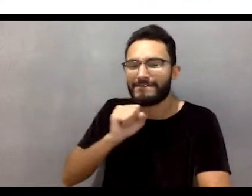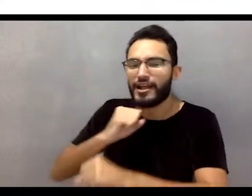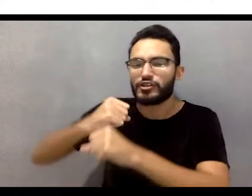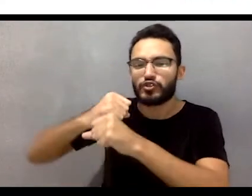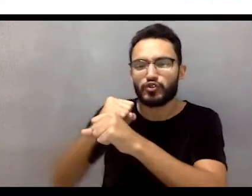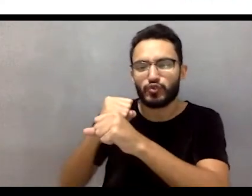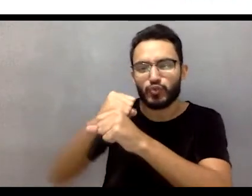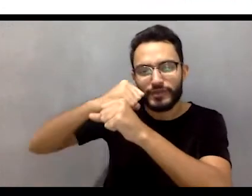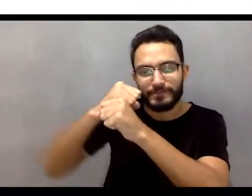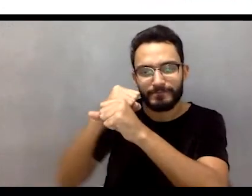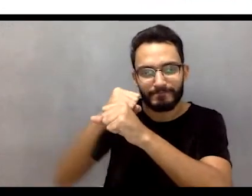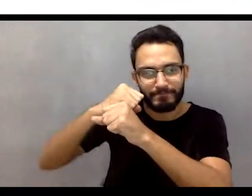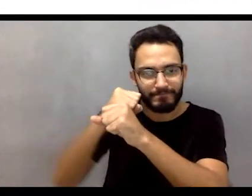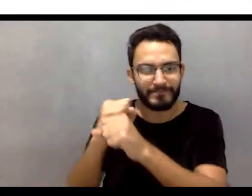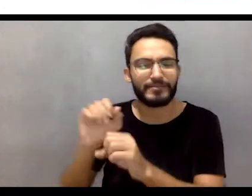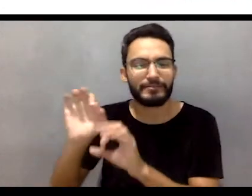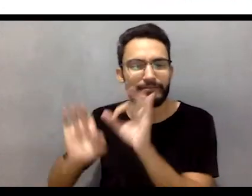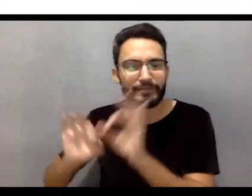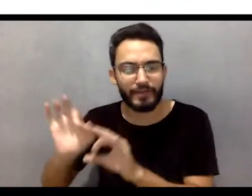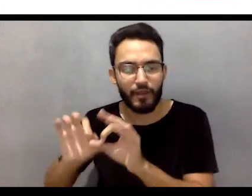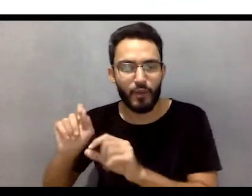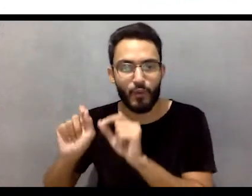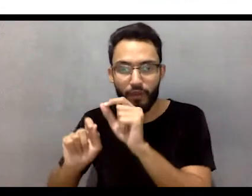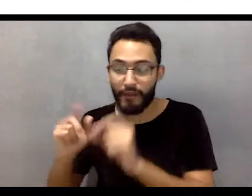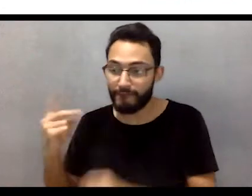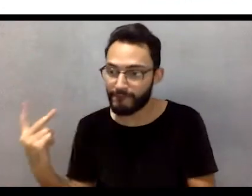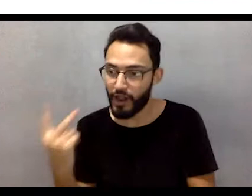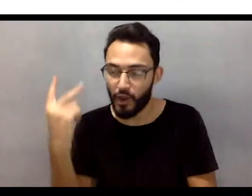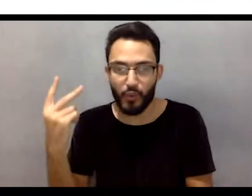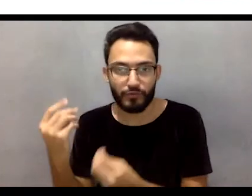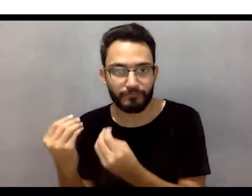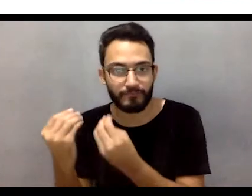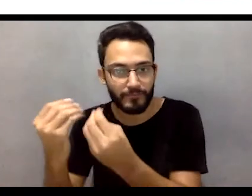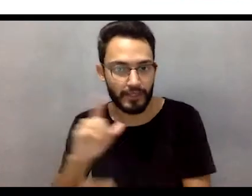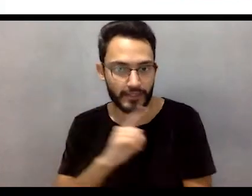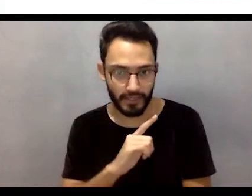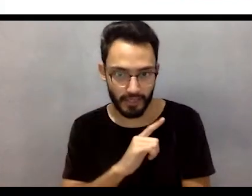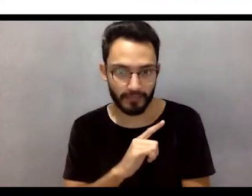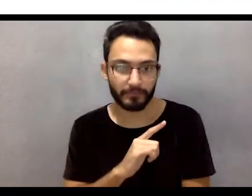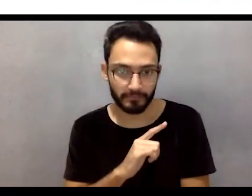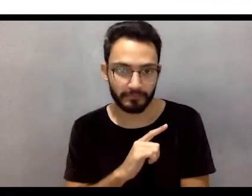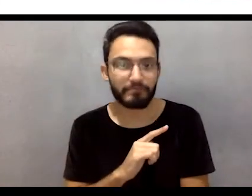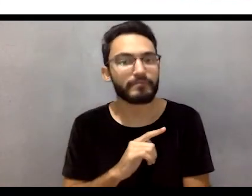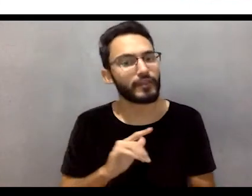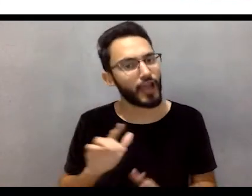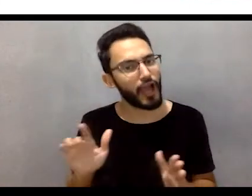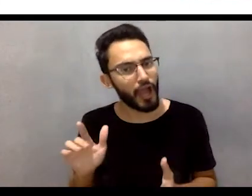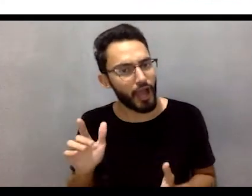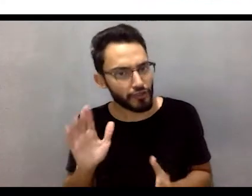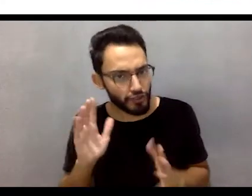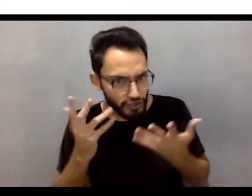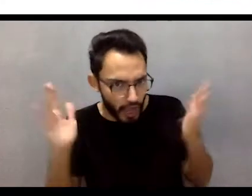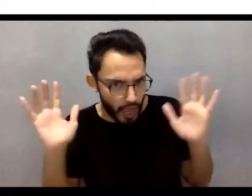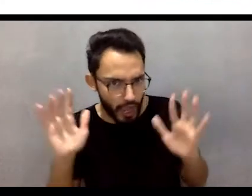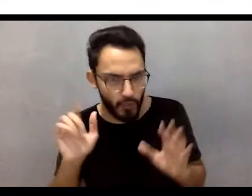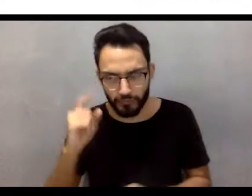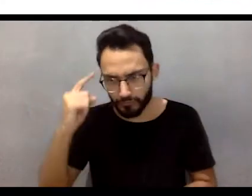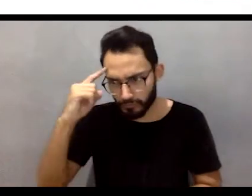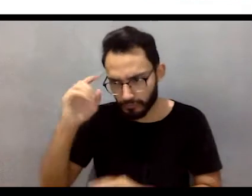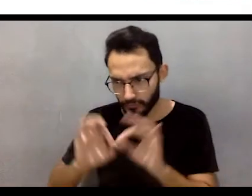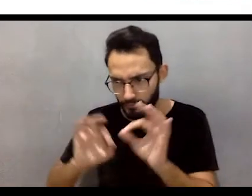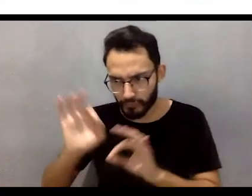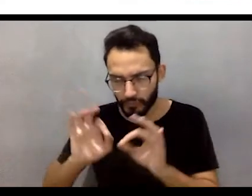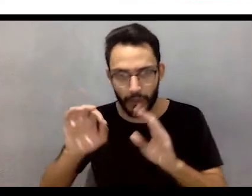de squads que entrega um fluxo de valor. E aí ele já chega, esse tema estratégico, em